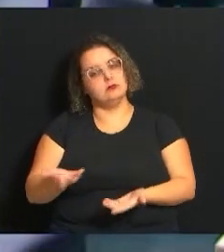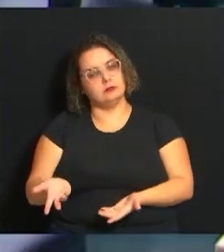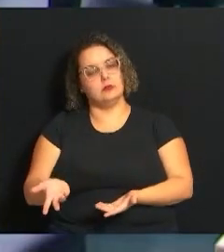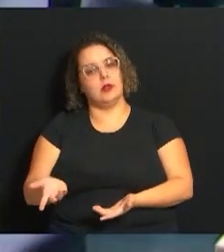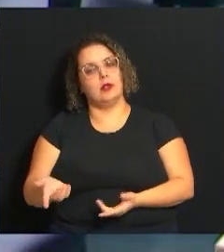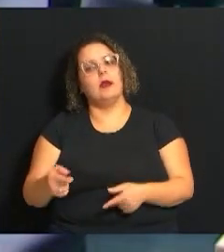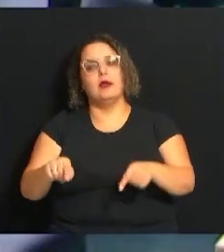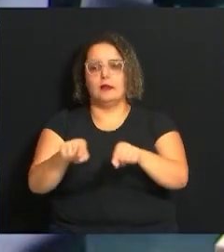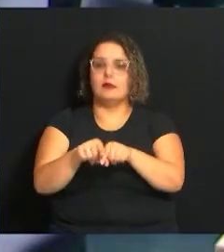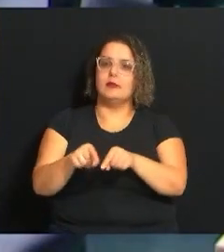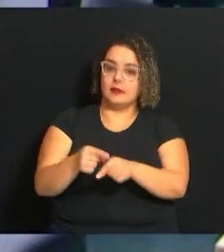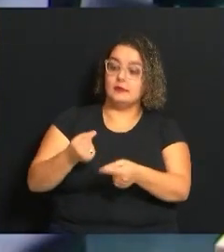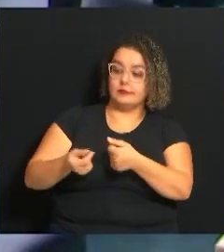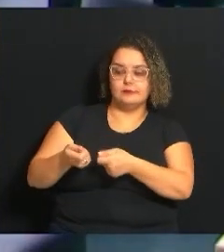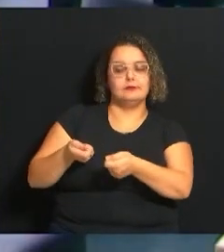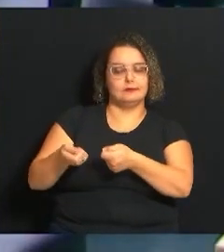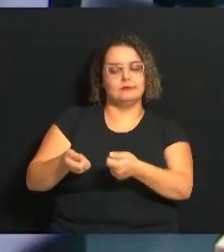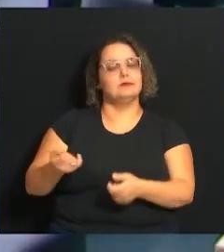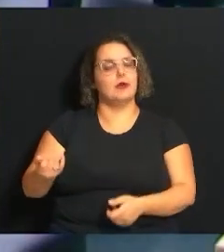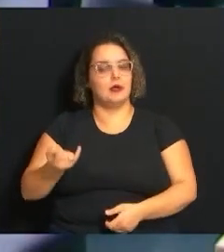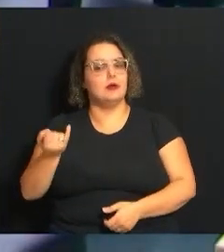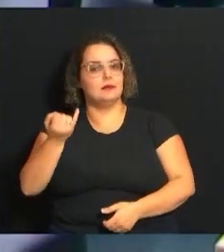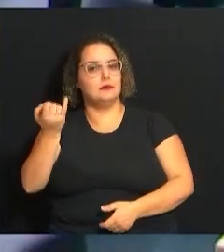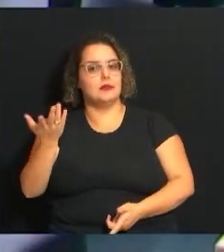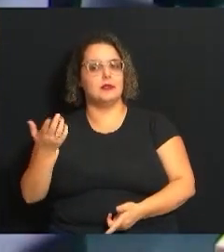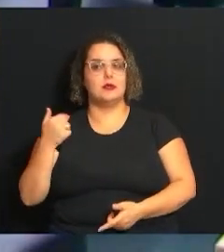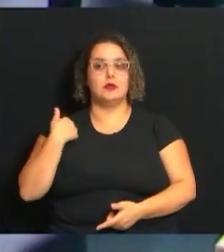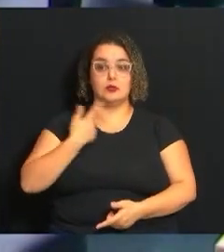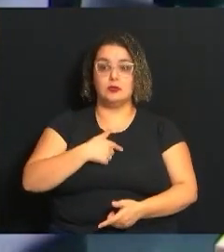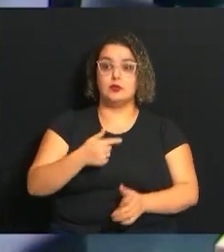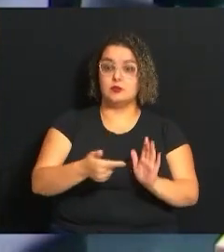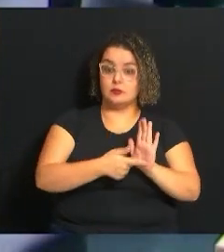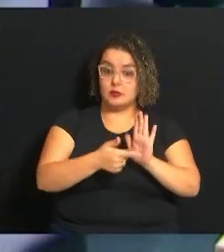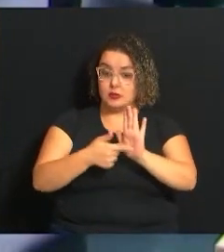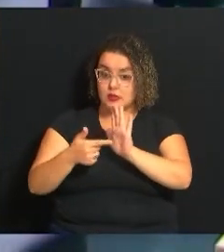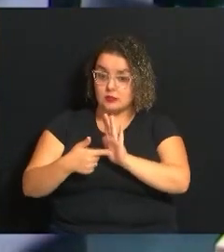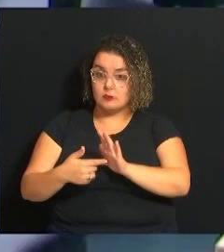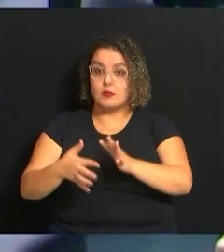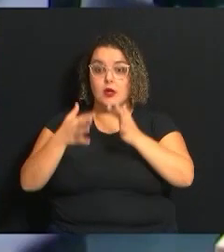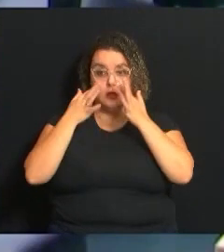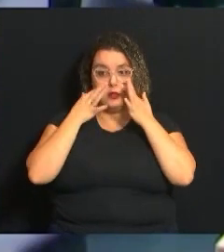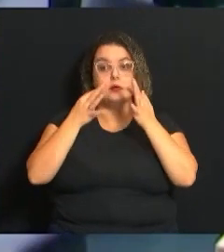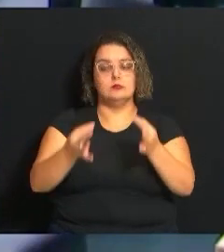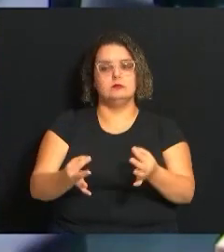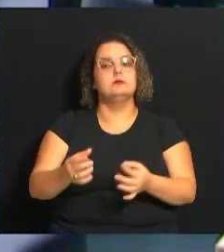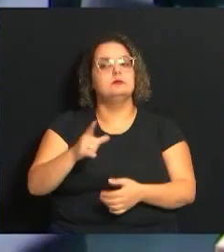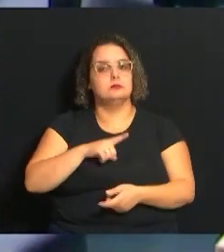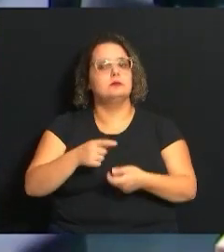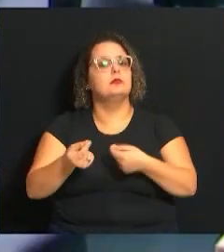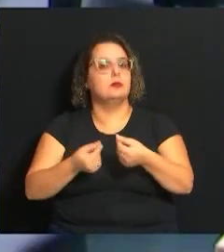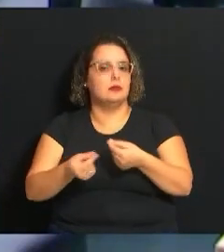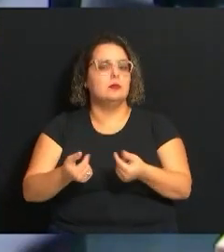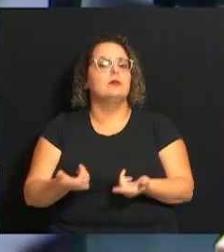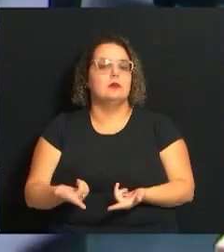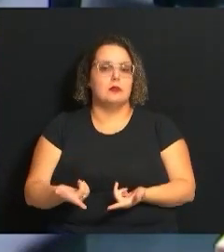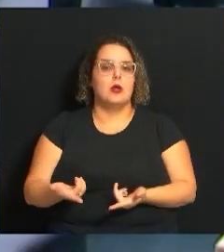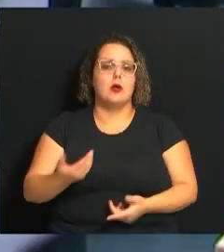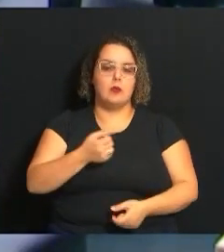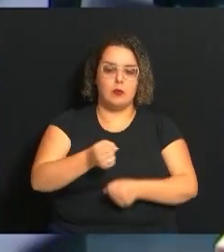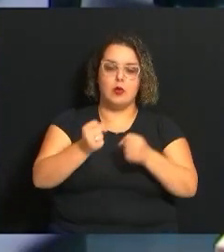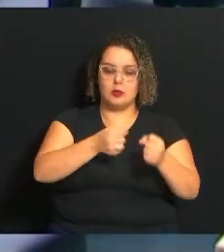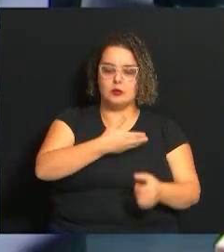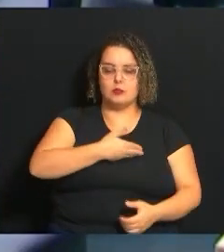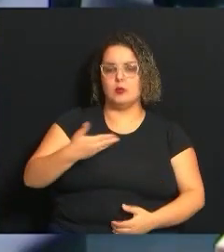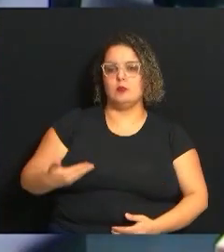da economia, eu acho extremamente importante. Além da gente sinalizar que nós estamos atentos, existe uma economia para o poder público. Mas mais do que isso, é